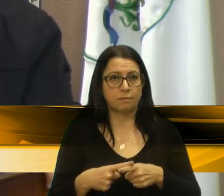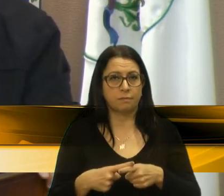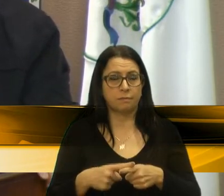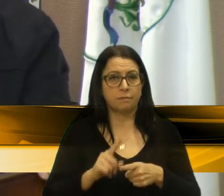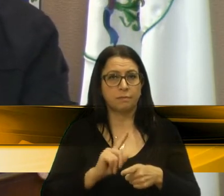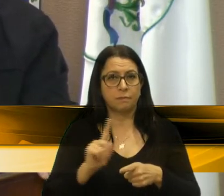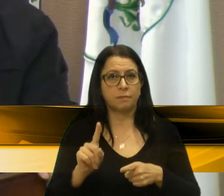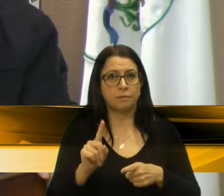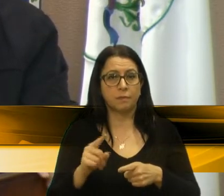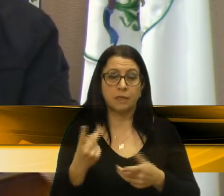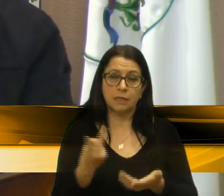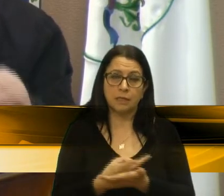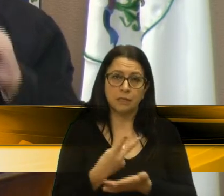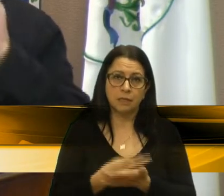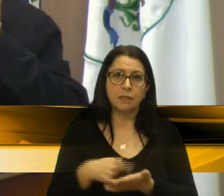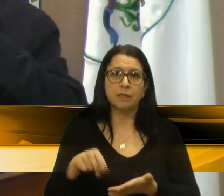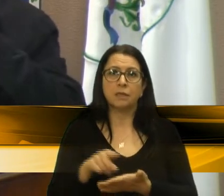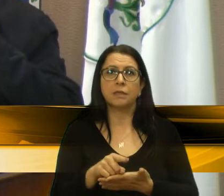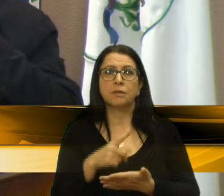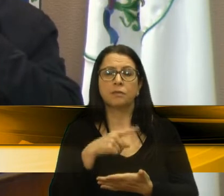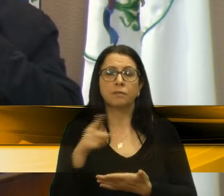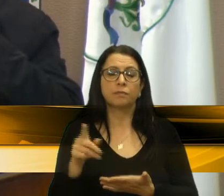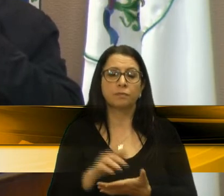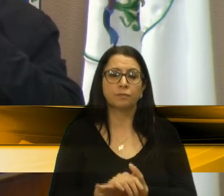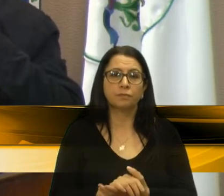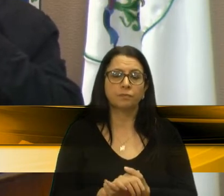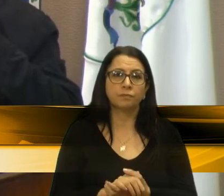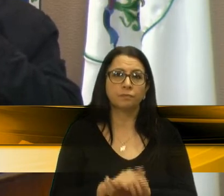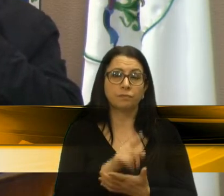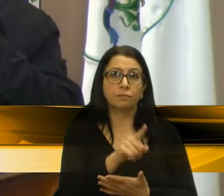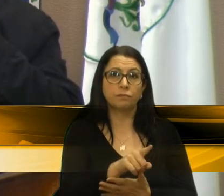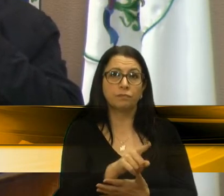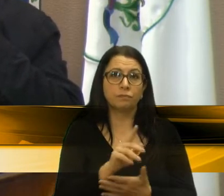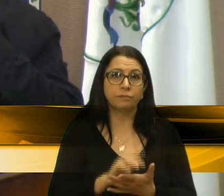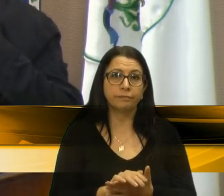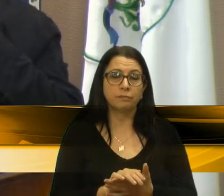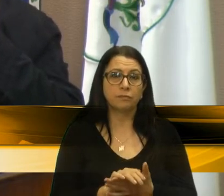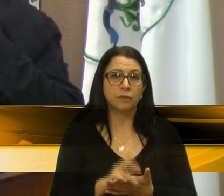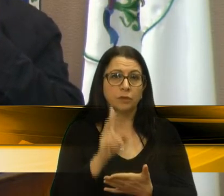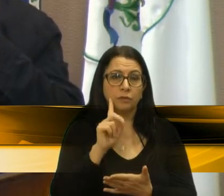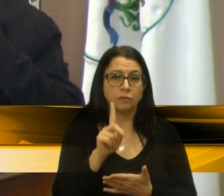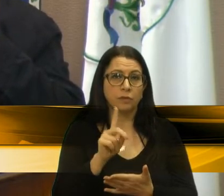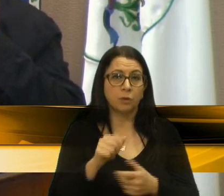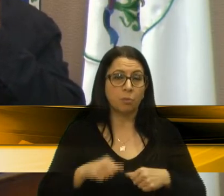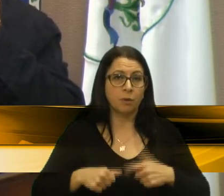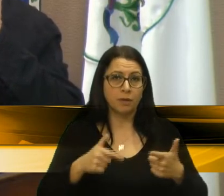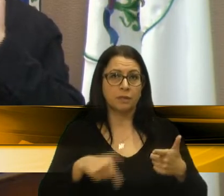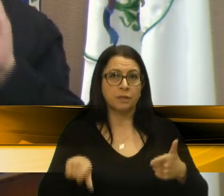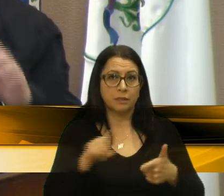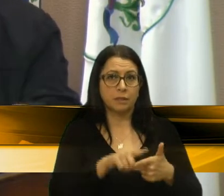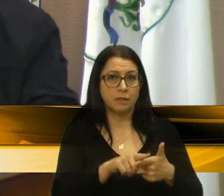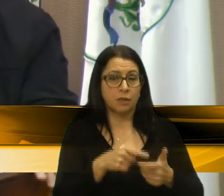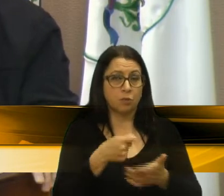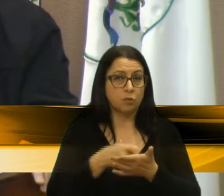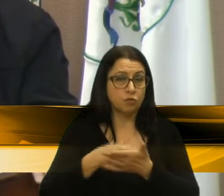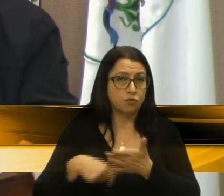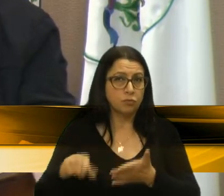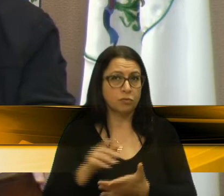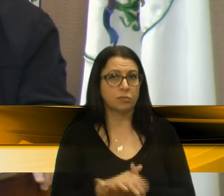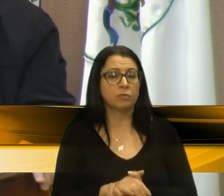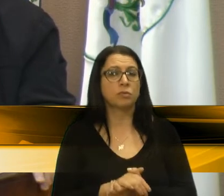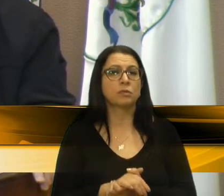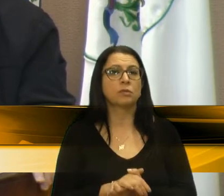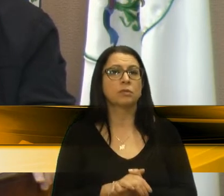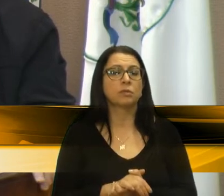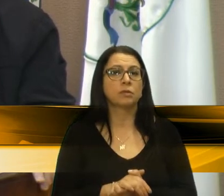encaminhada de forma equivocada, uma ação de reintegração de posse, quando em tese seria uma ação reivindicatória.